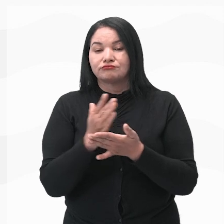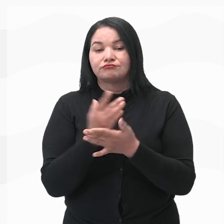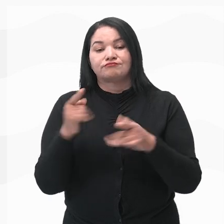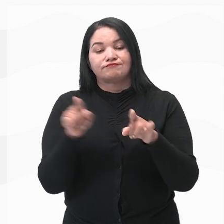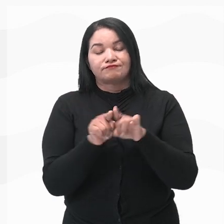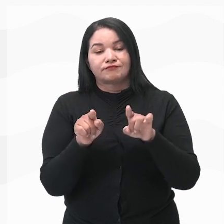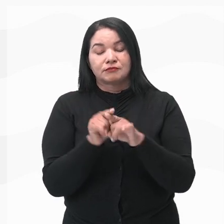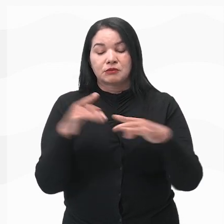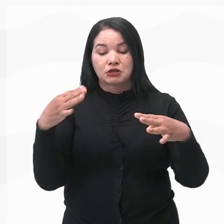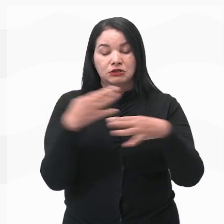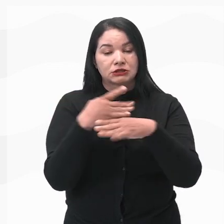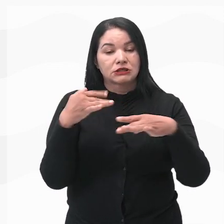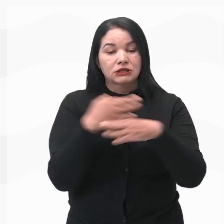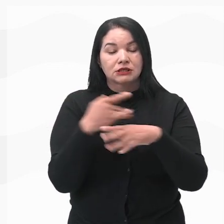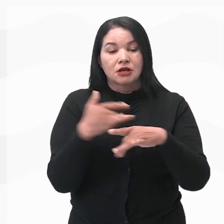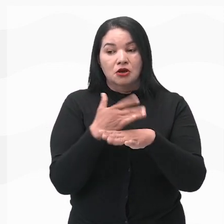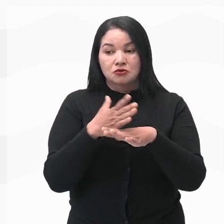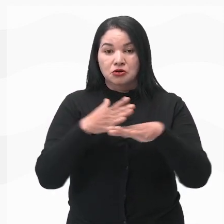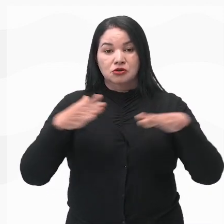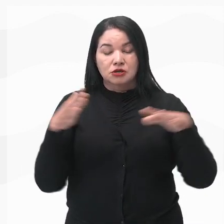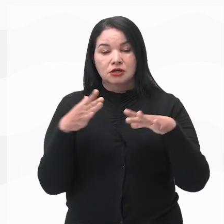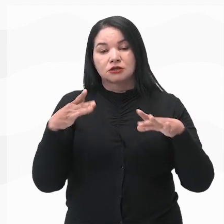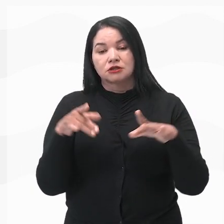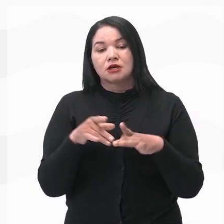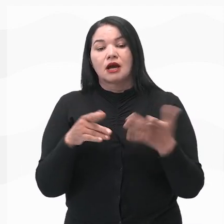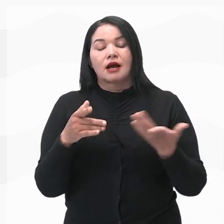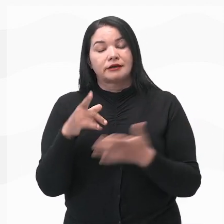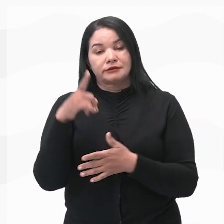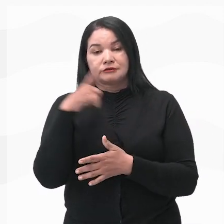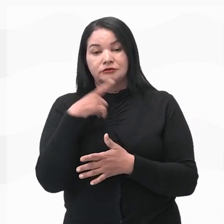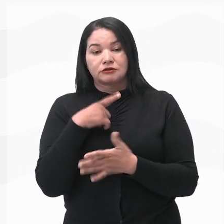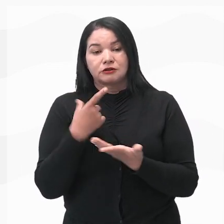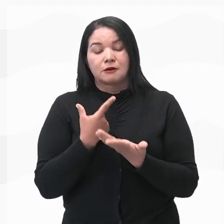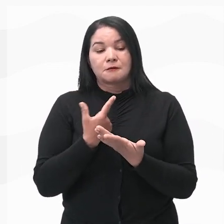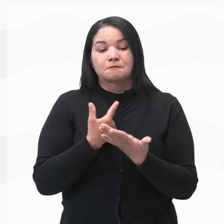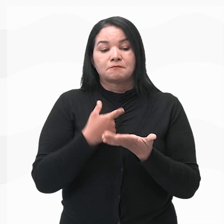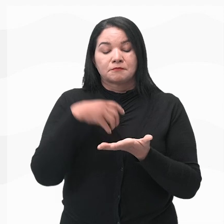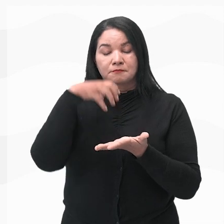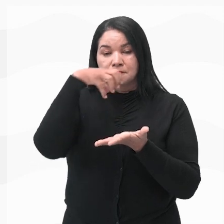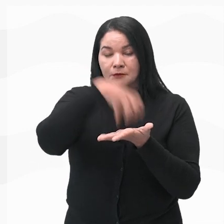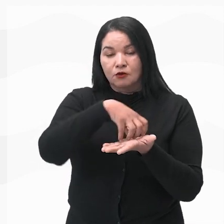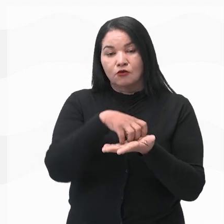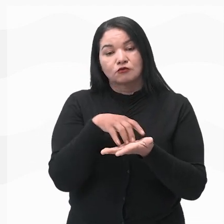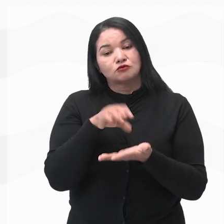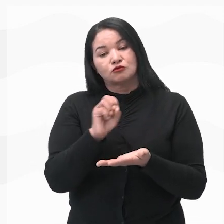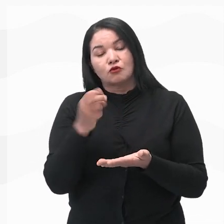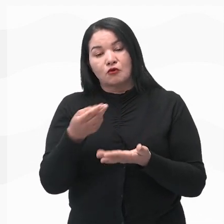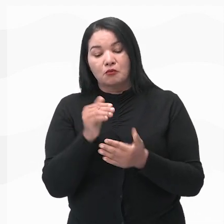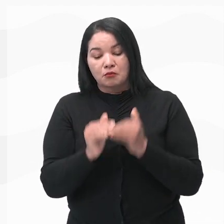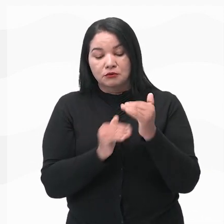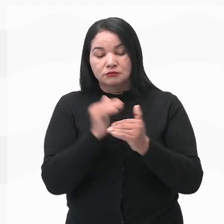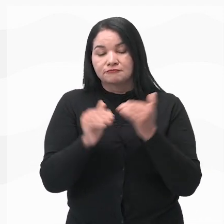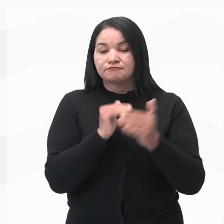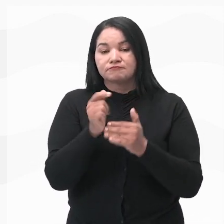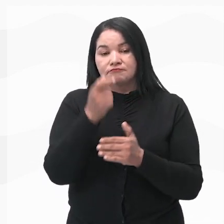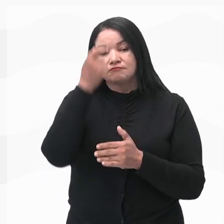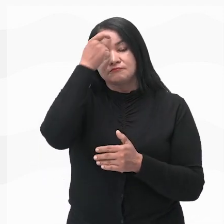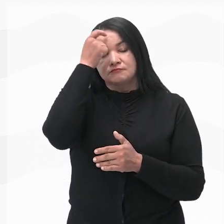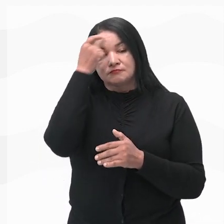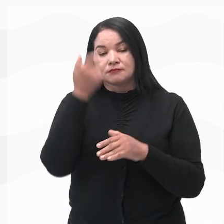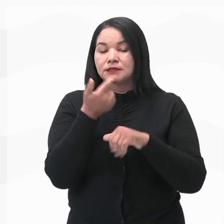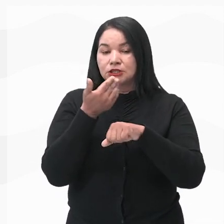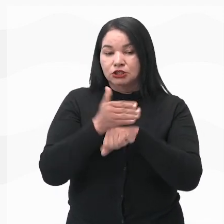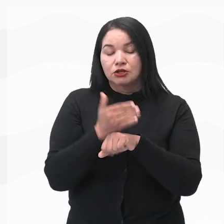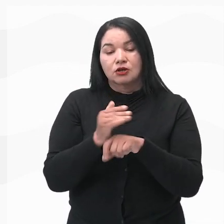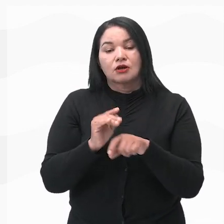na qual, de um modo geral, existem ONGs, né, existem processos de conscientização, essa